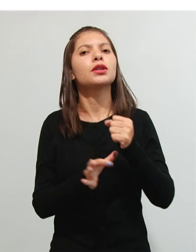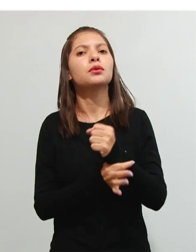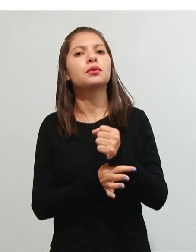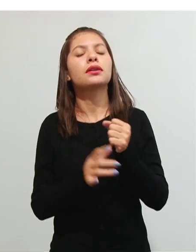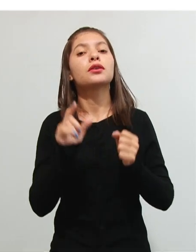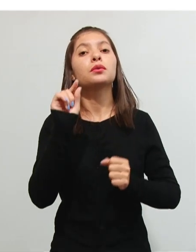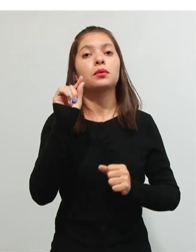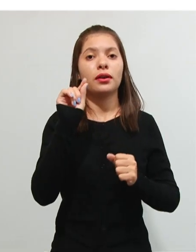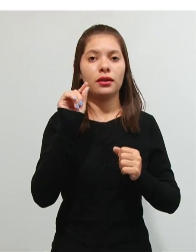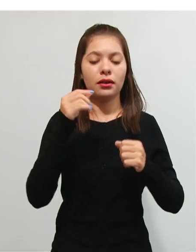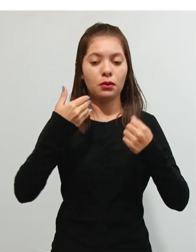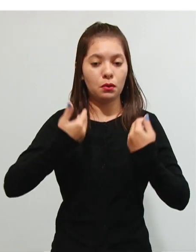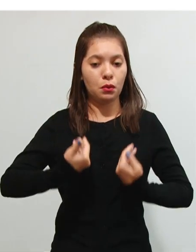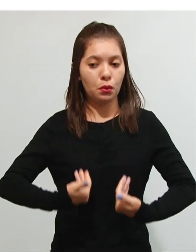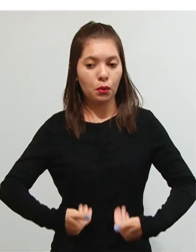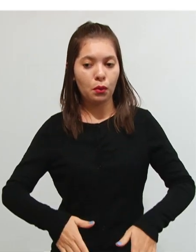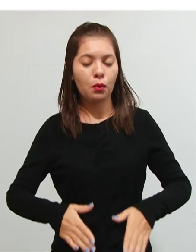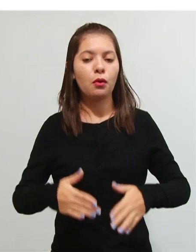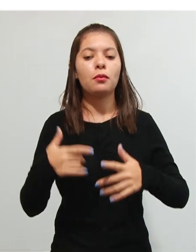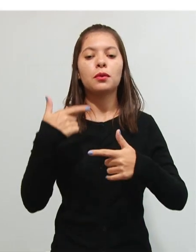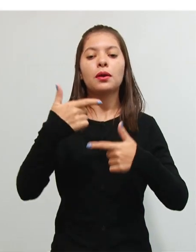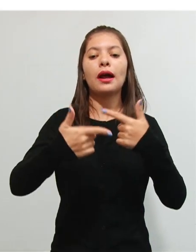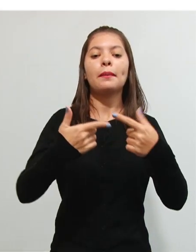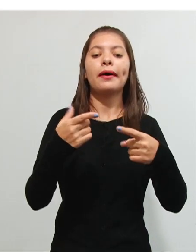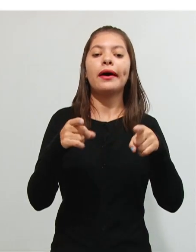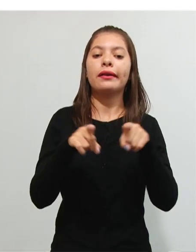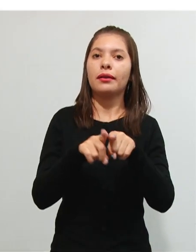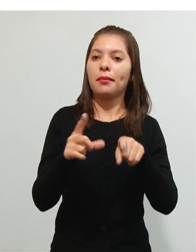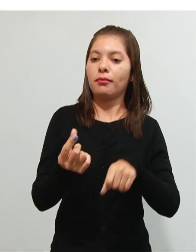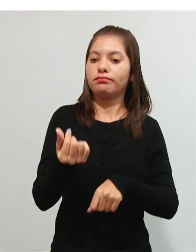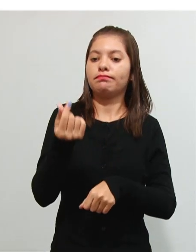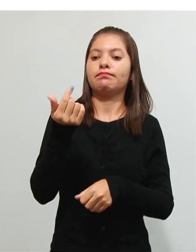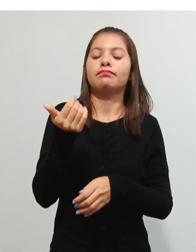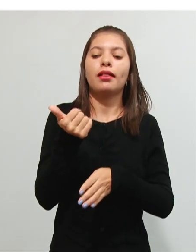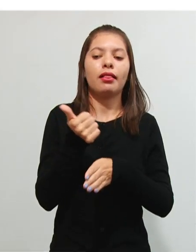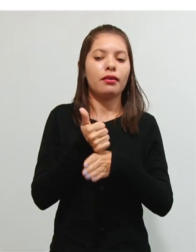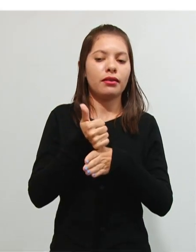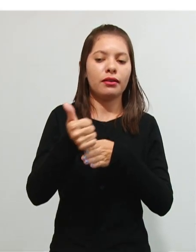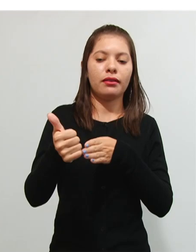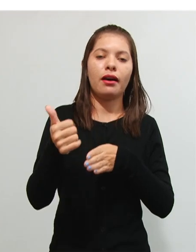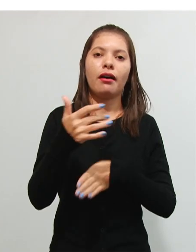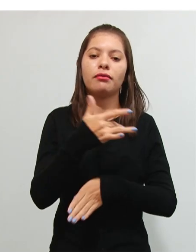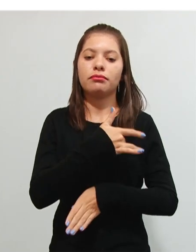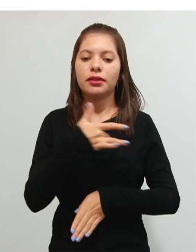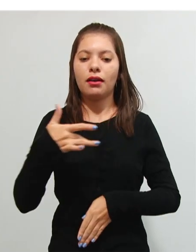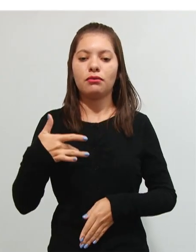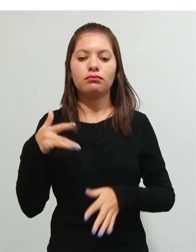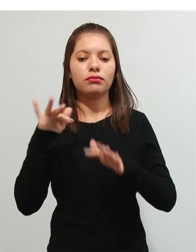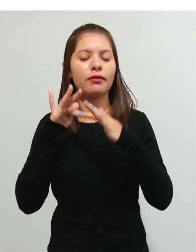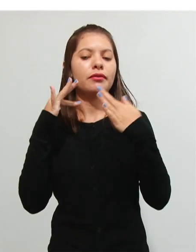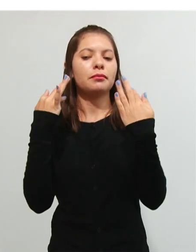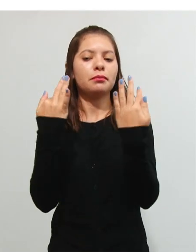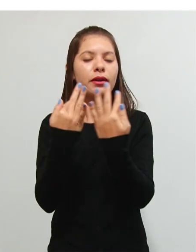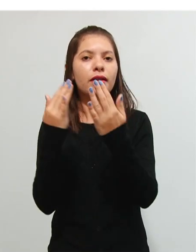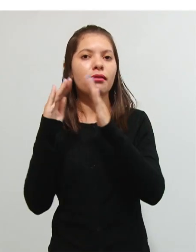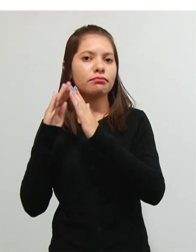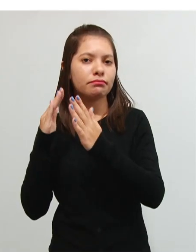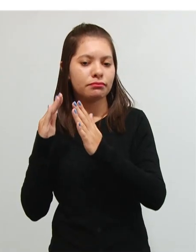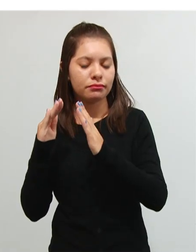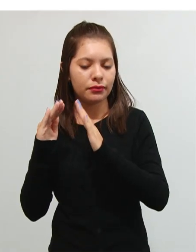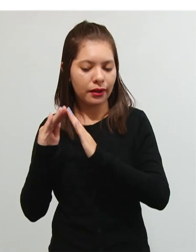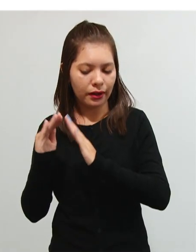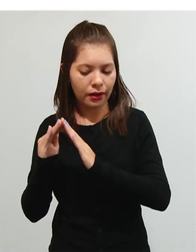segurança. Segurança do corpo, do emprego, de recursos, da moralidade, da família, da saúde, da propriedade. E